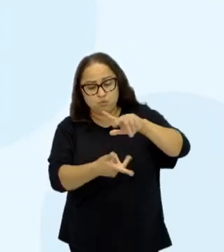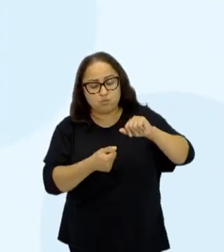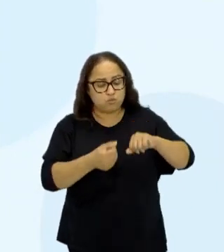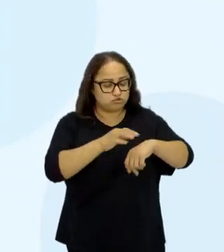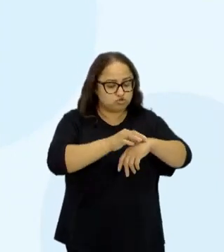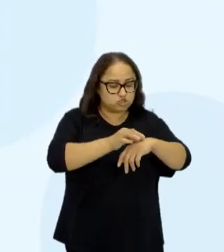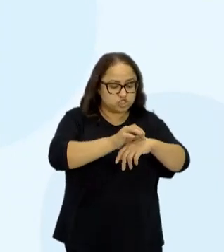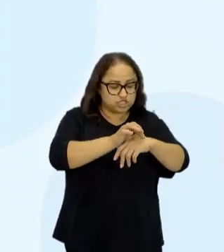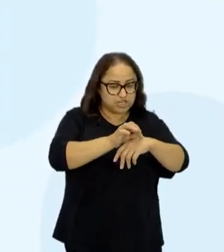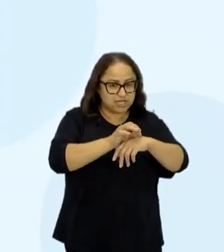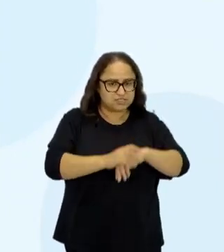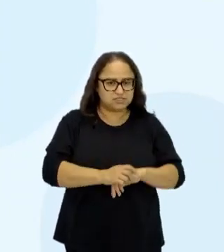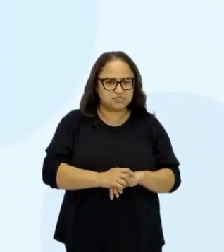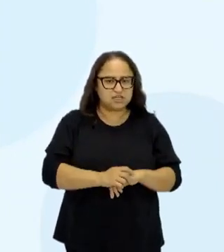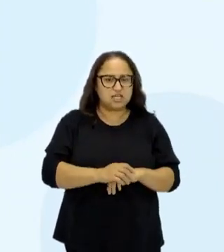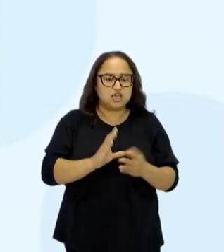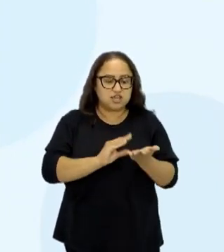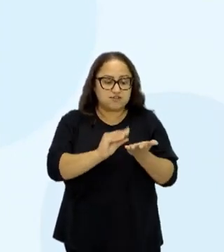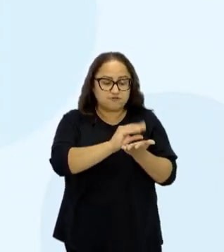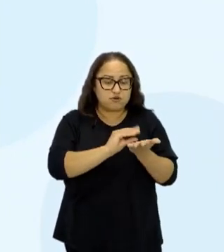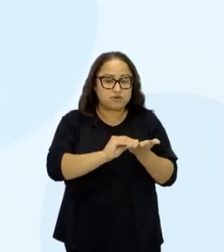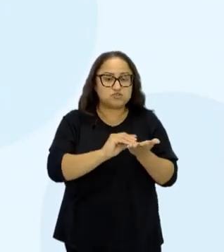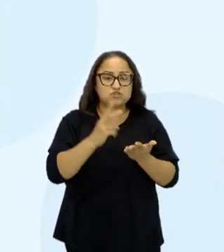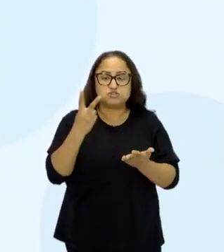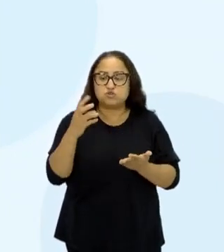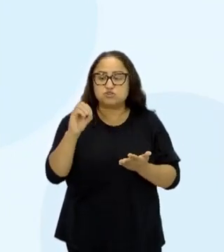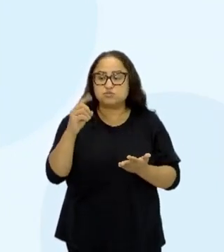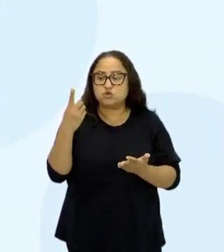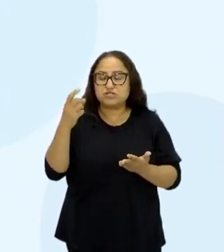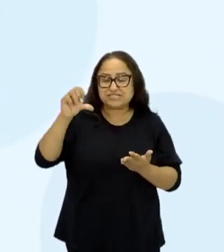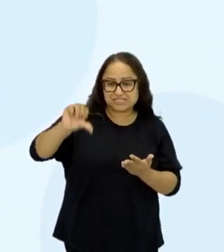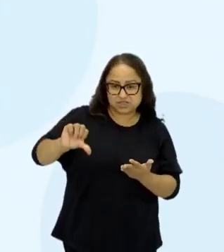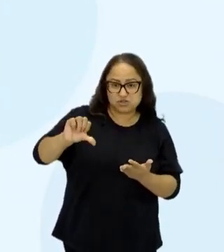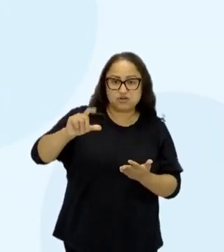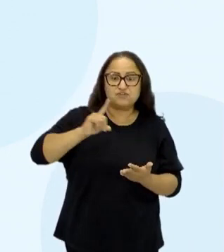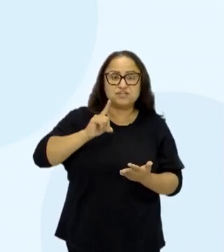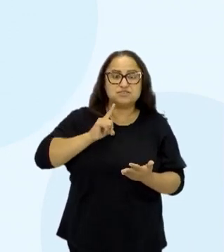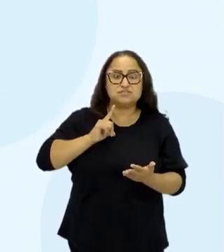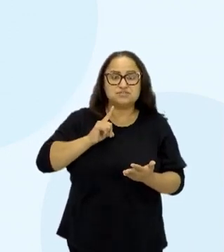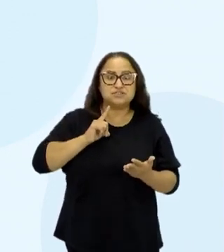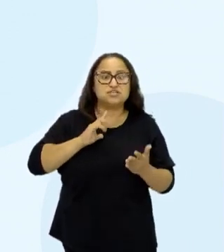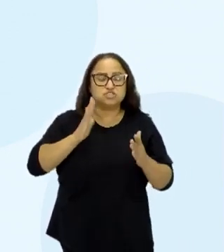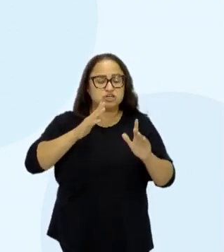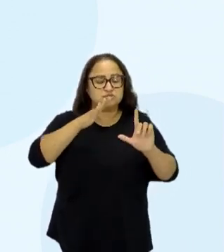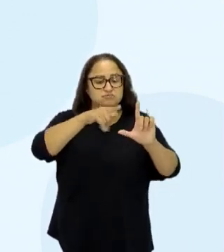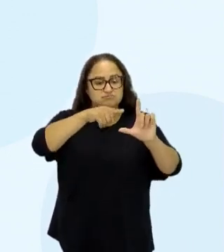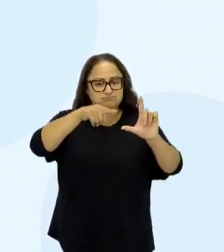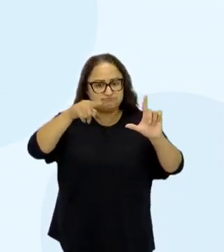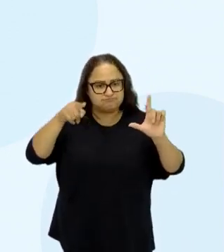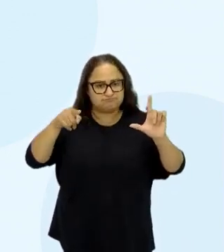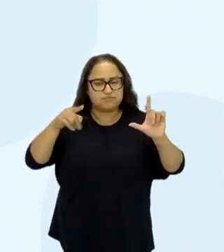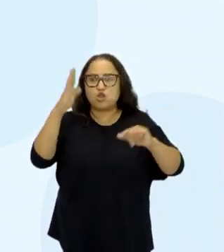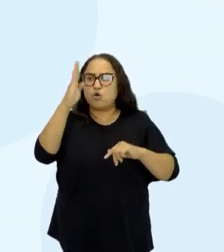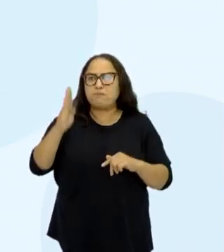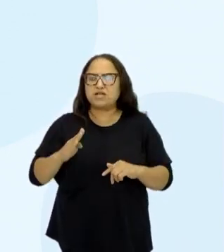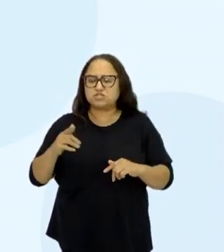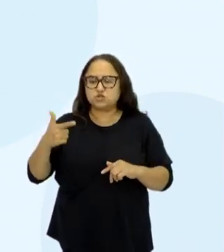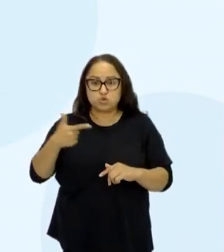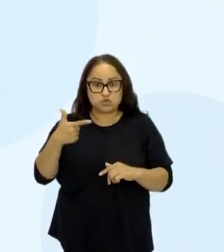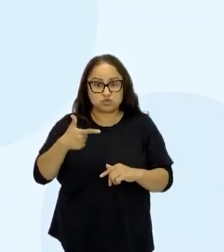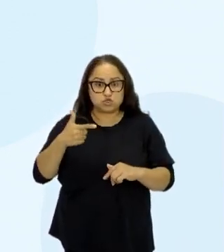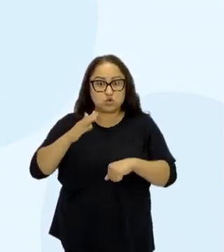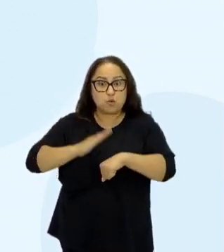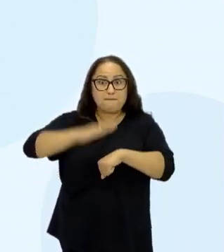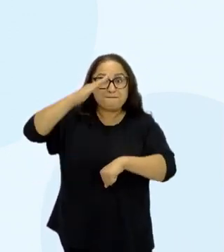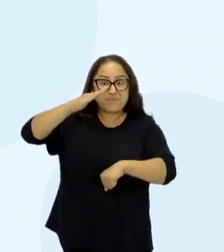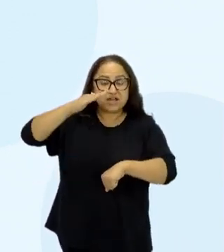aí de 2019. Então temos aí, né, os gráficos, né, mostrando aí o Brasil é o segundo maior